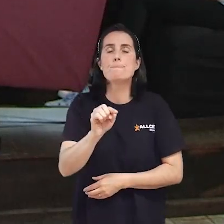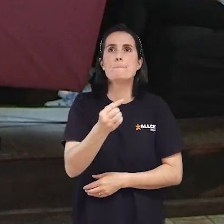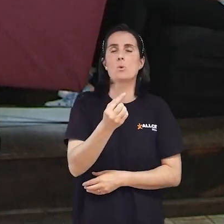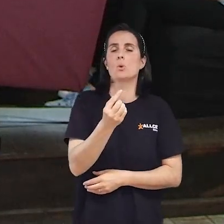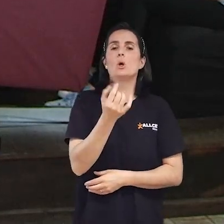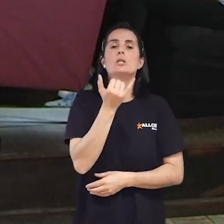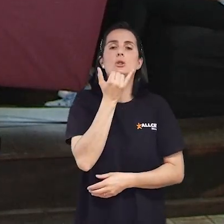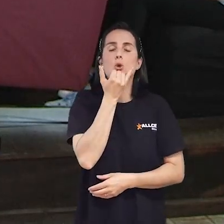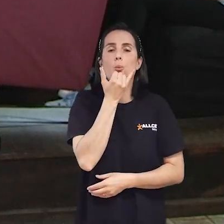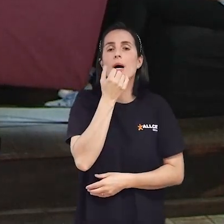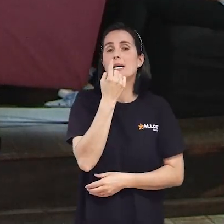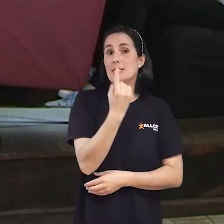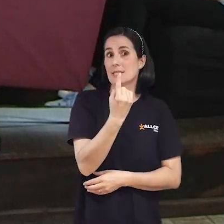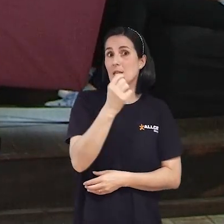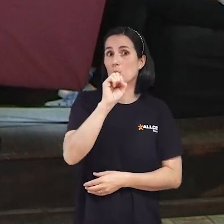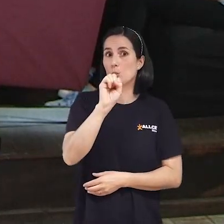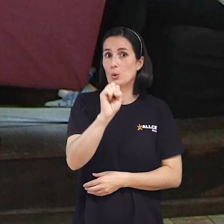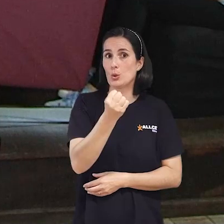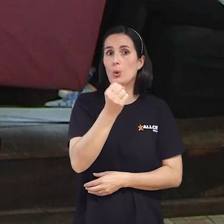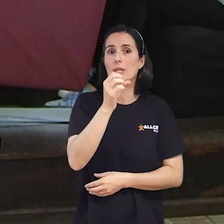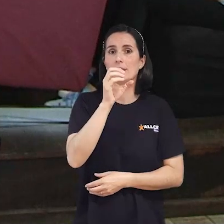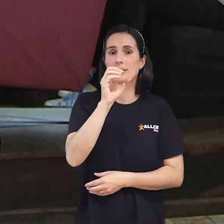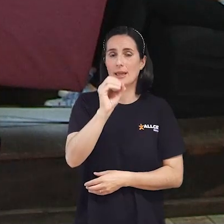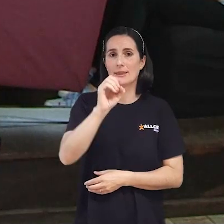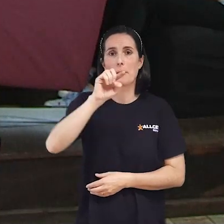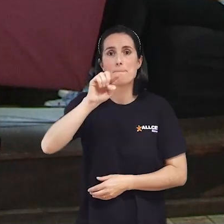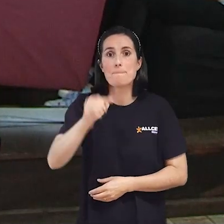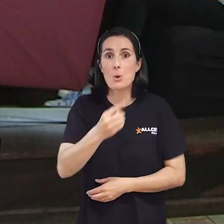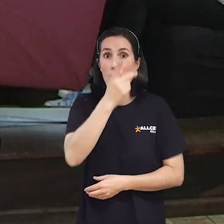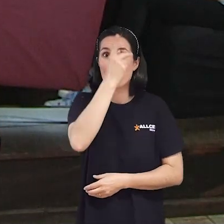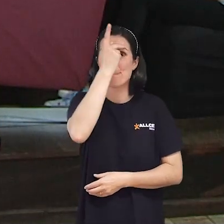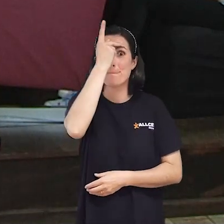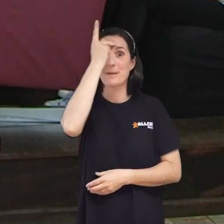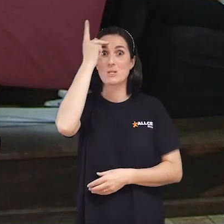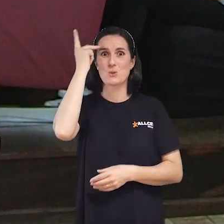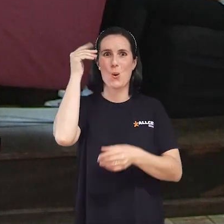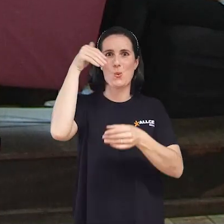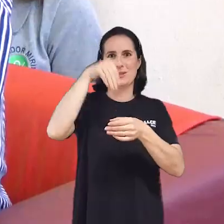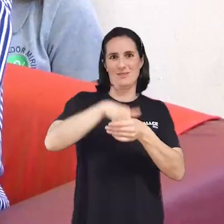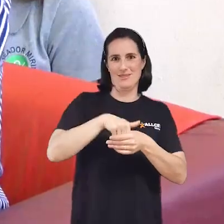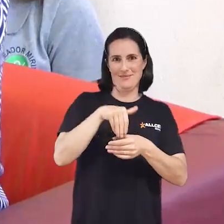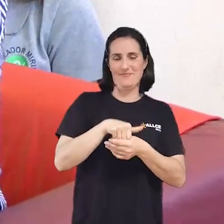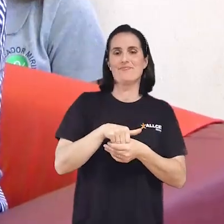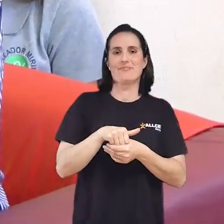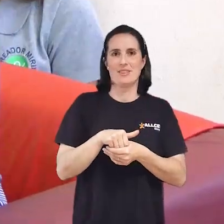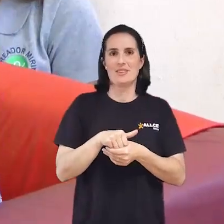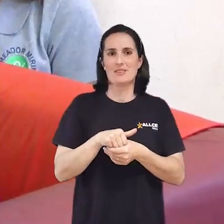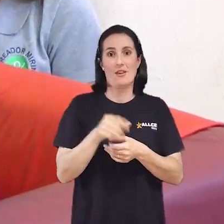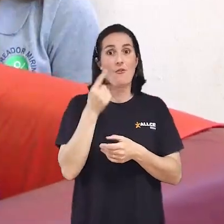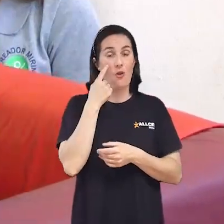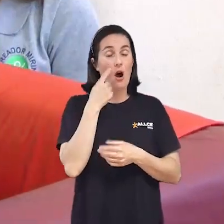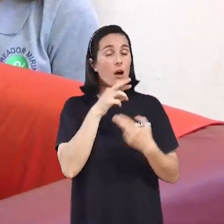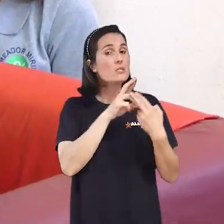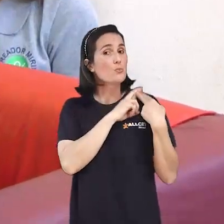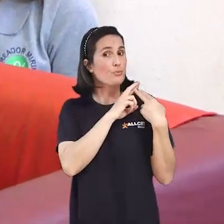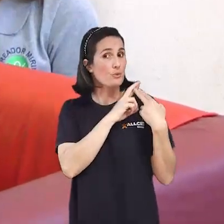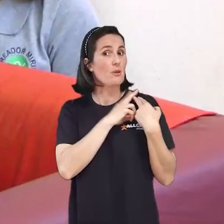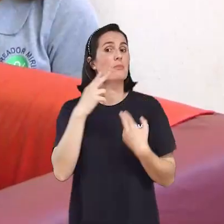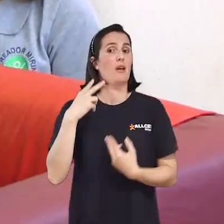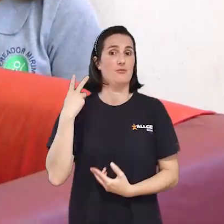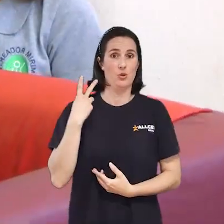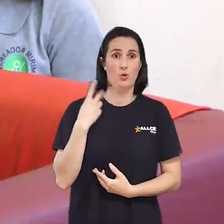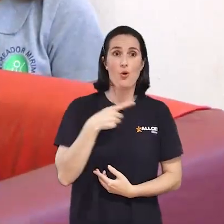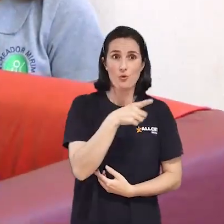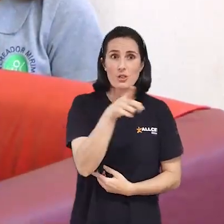vereadora mirim, e ser vereador de uma cidade de mais de 180 mil